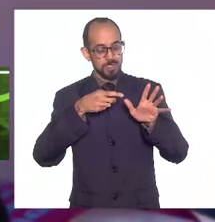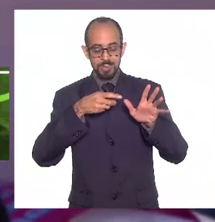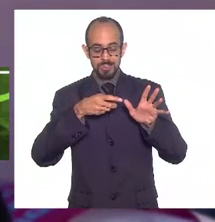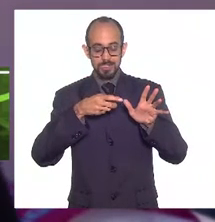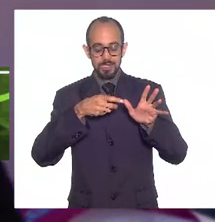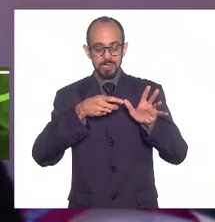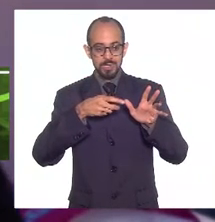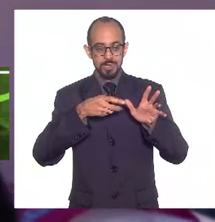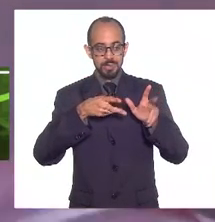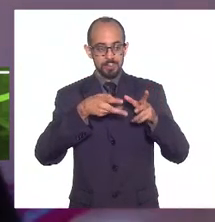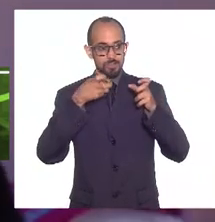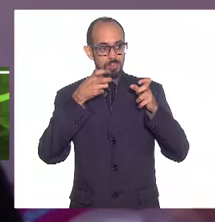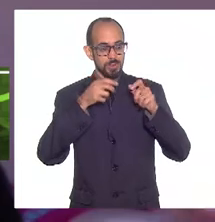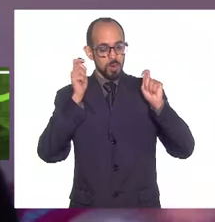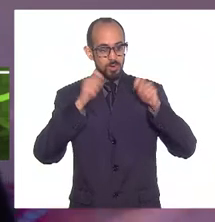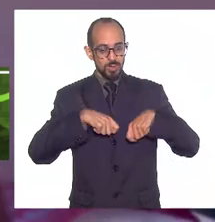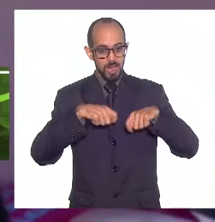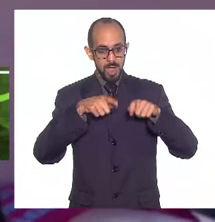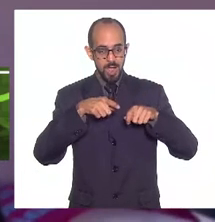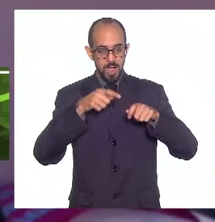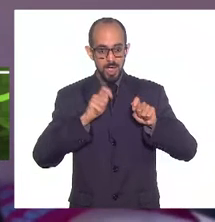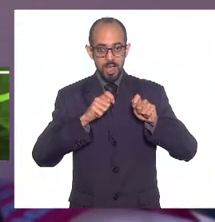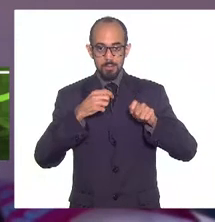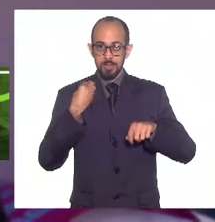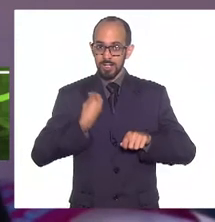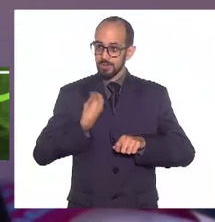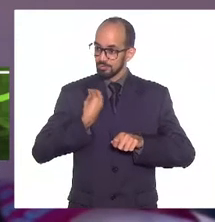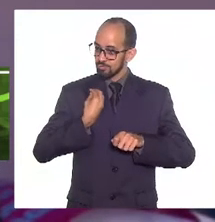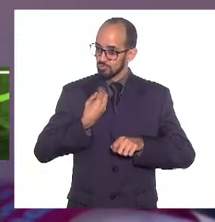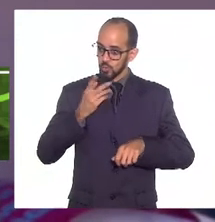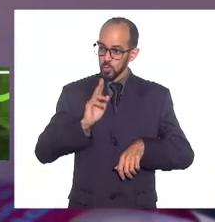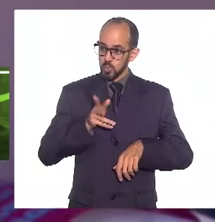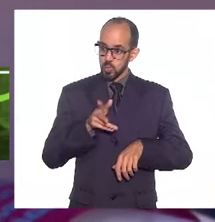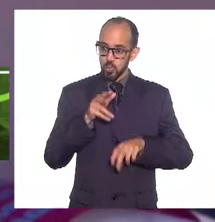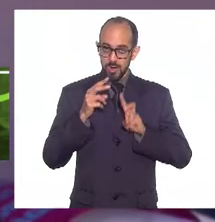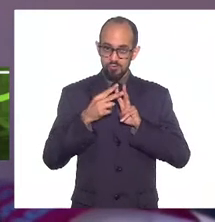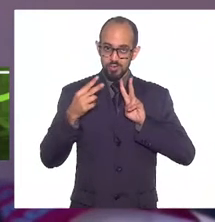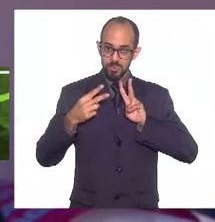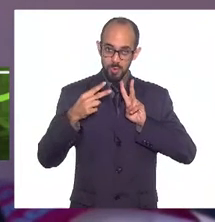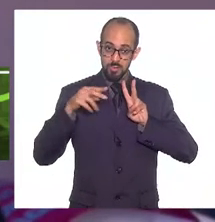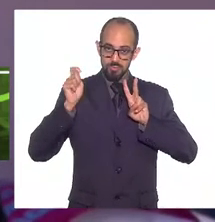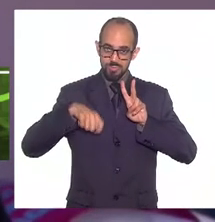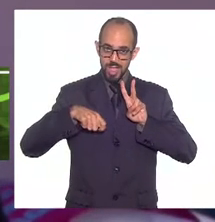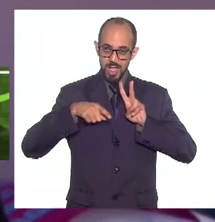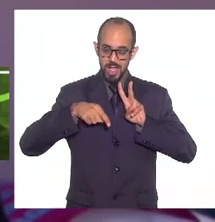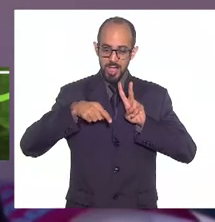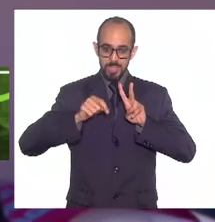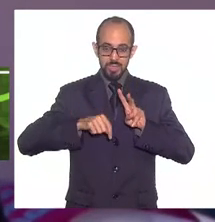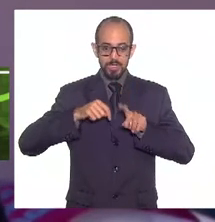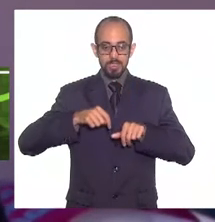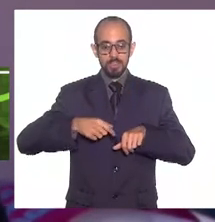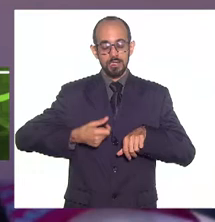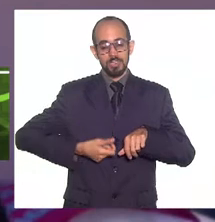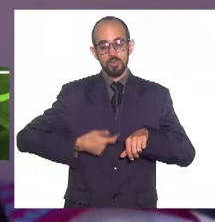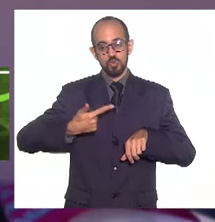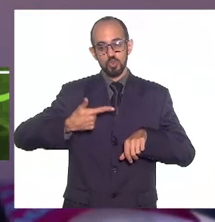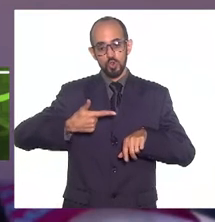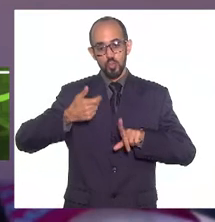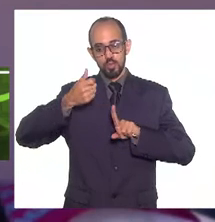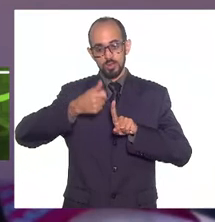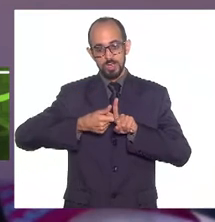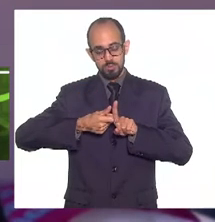no fim do túnel para a nossa para a nossa existência no online né então no segundo semestre nós já